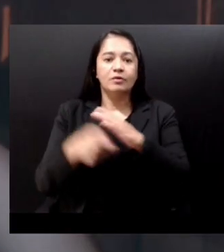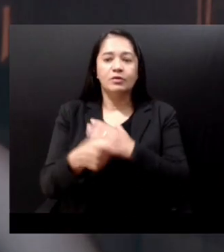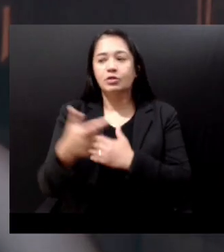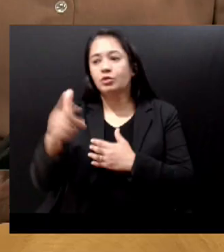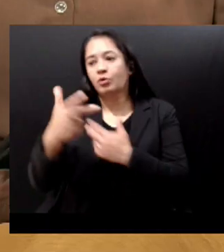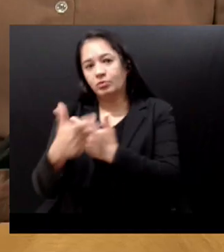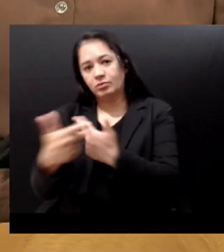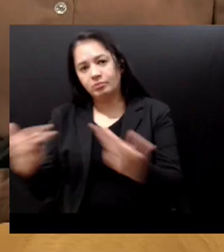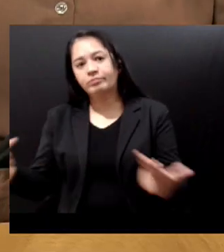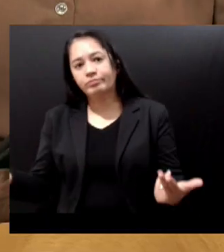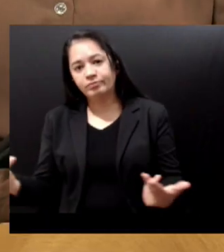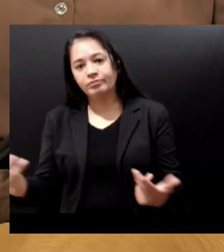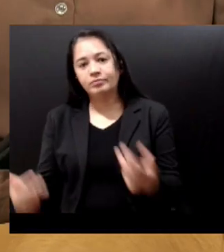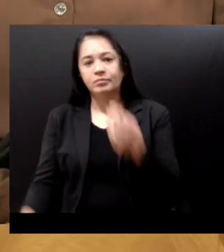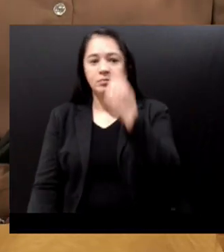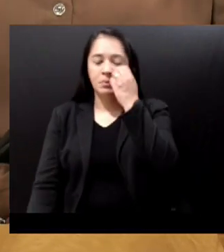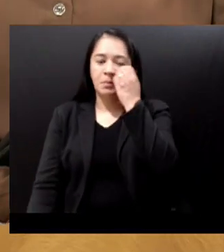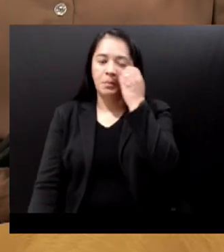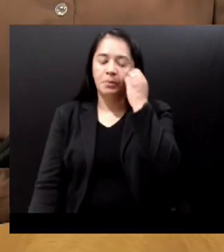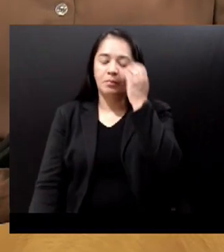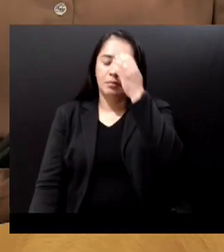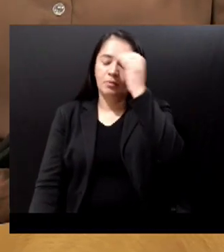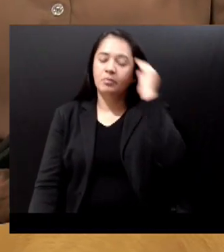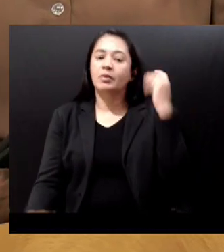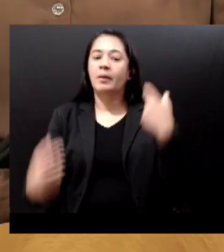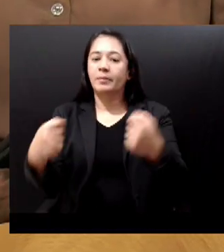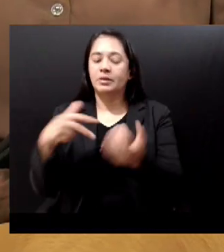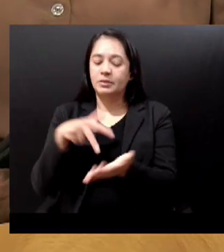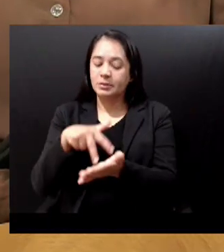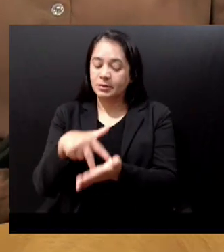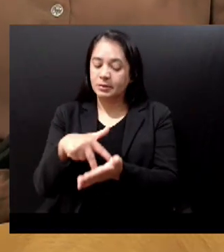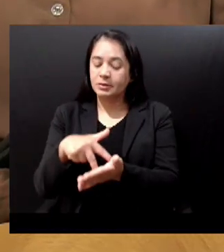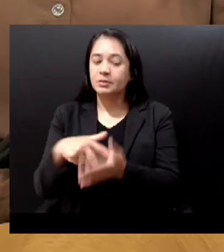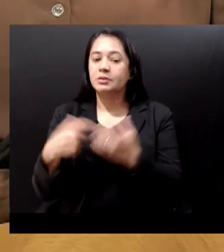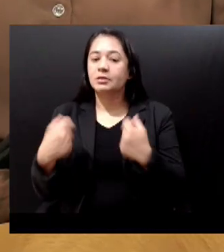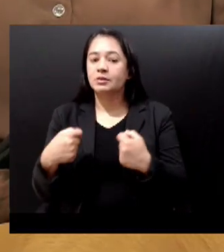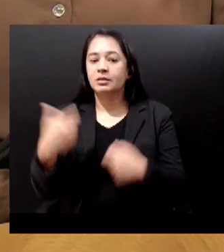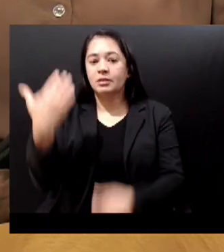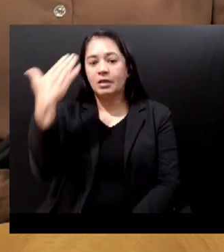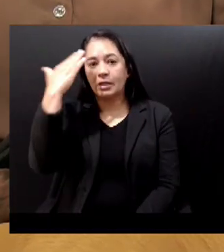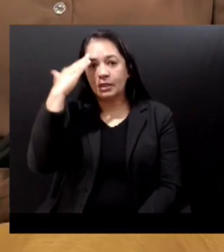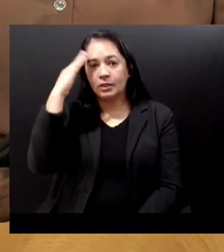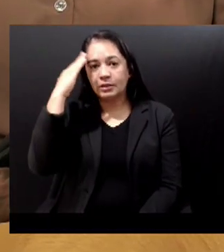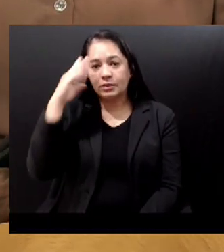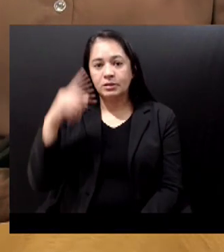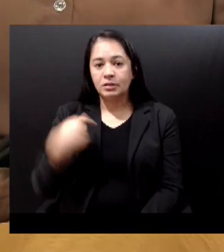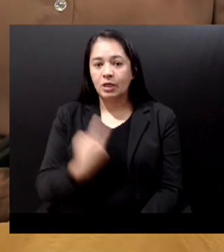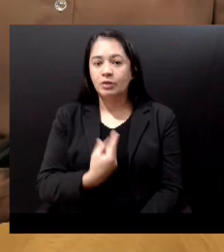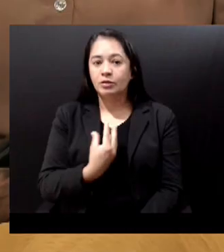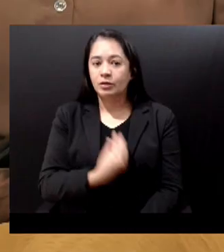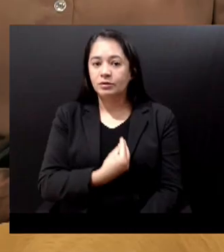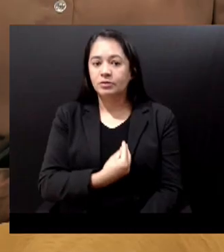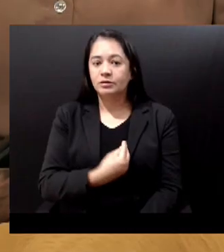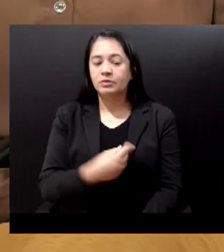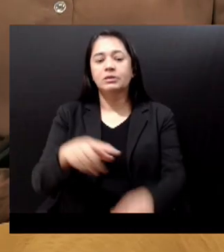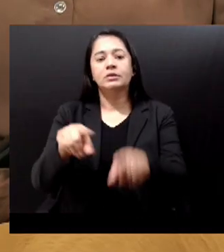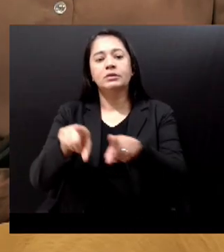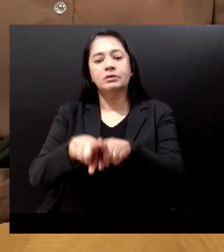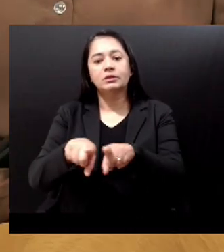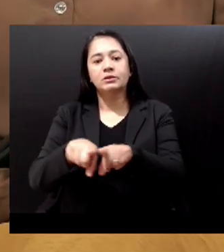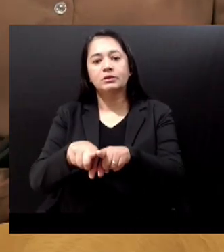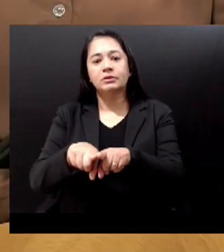tem que ficar com os pés no chão, né, e entender a nossa realidade, na verdade, e também não se culpar,